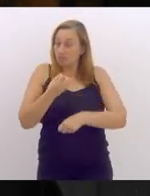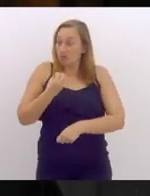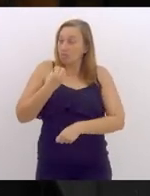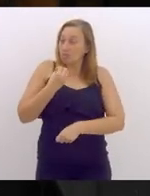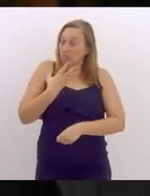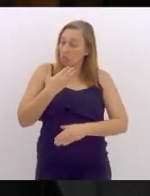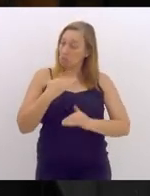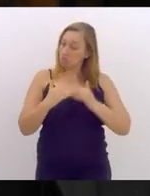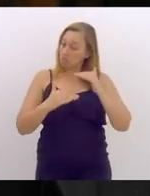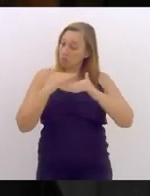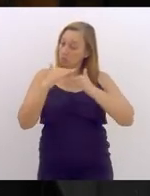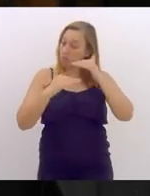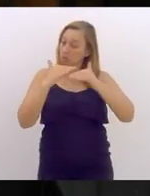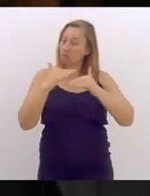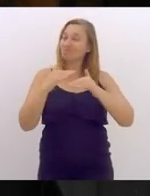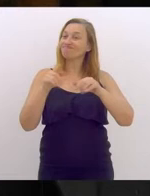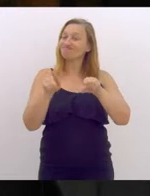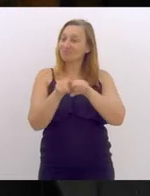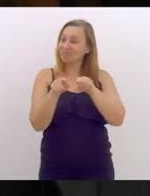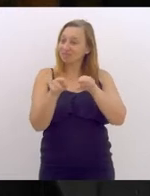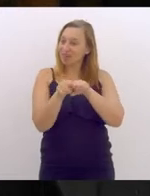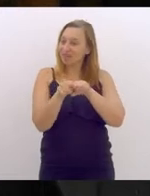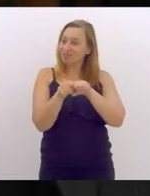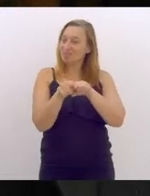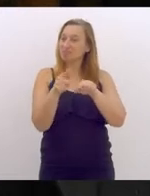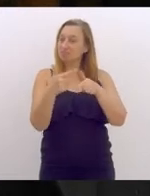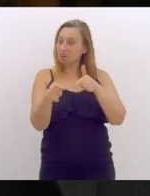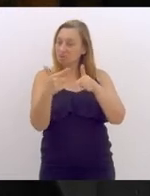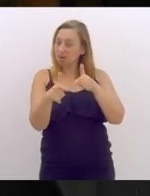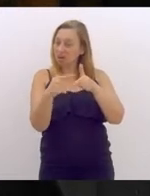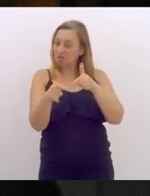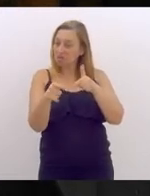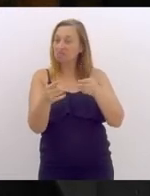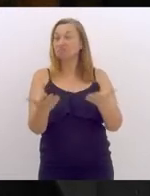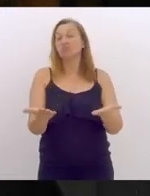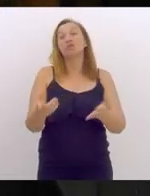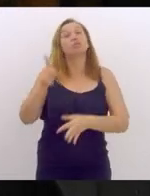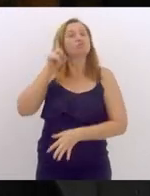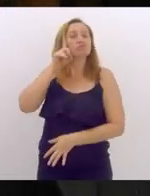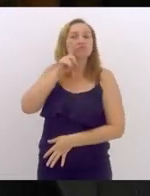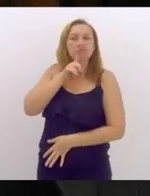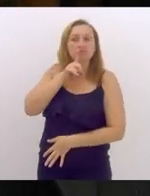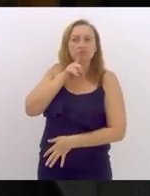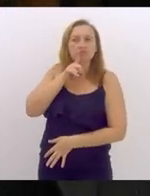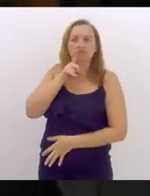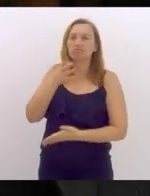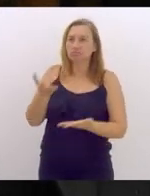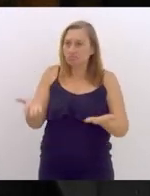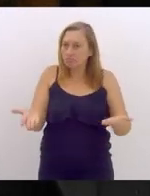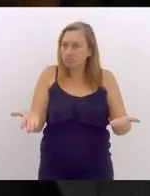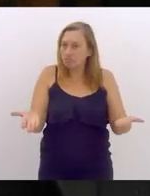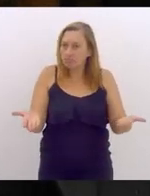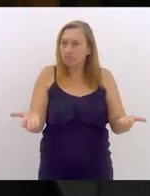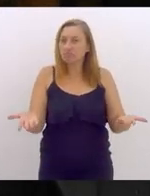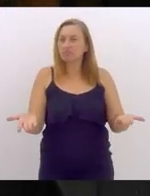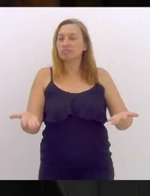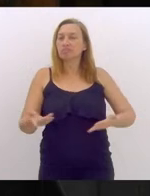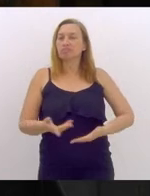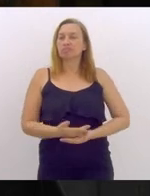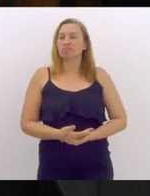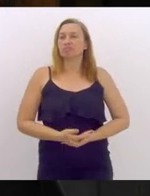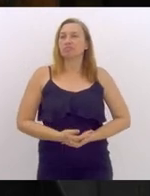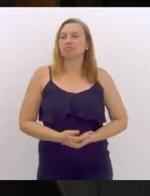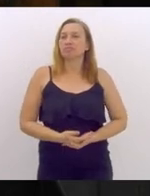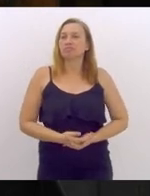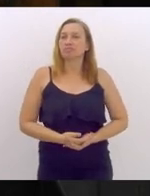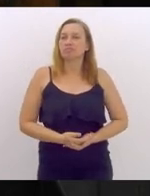também declinaram e os Estados Unidos acabaram de dar